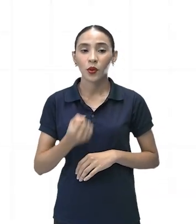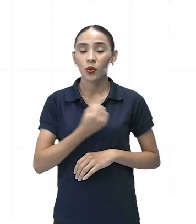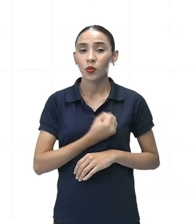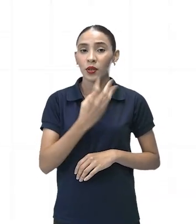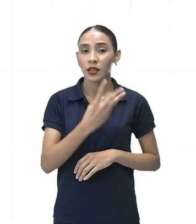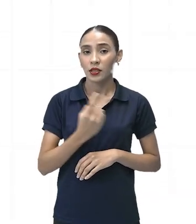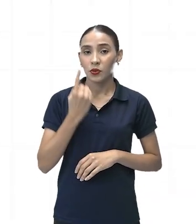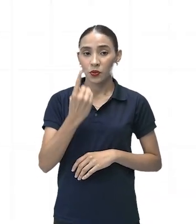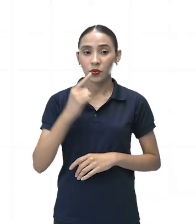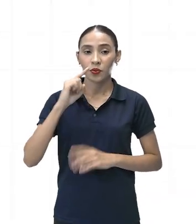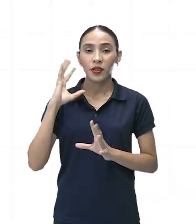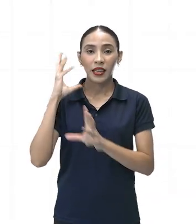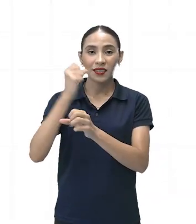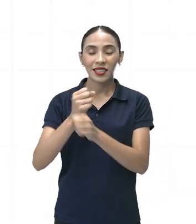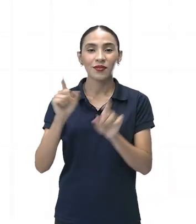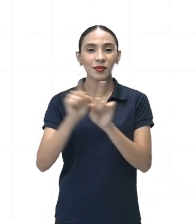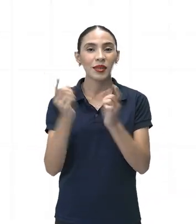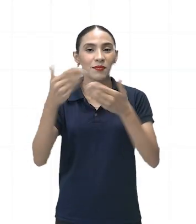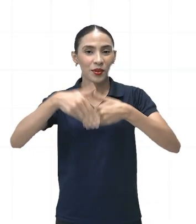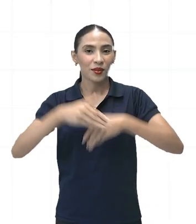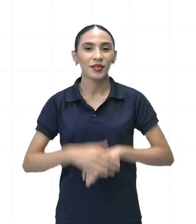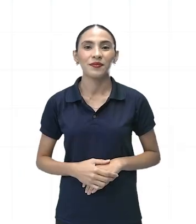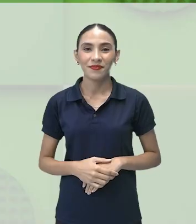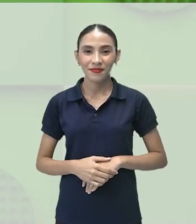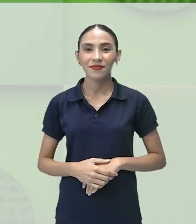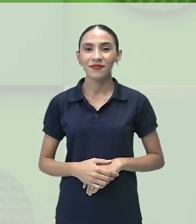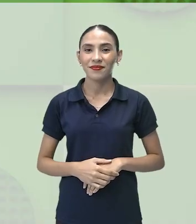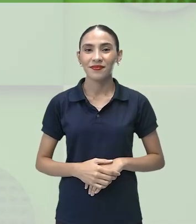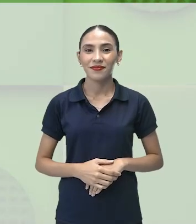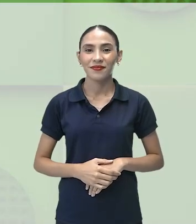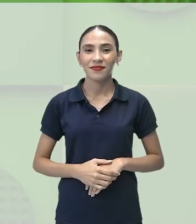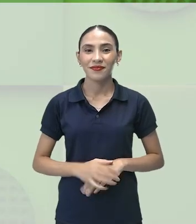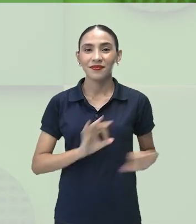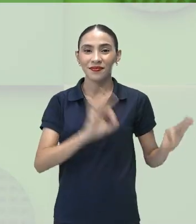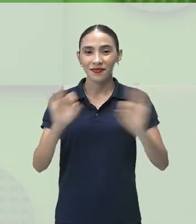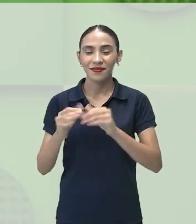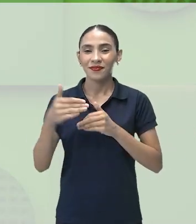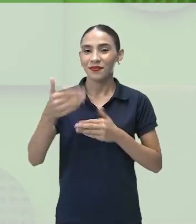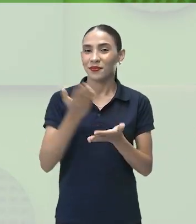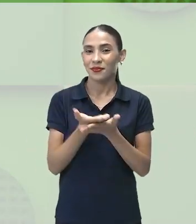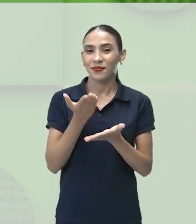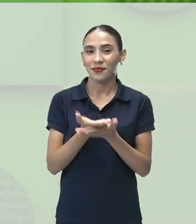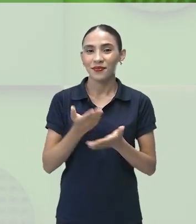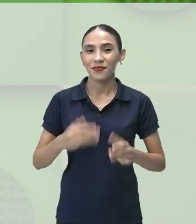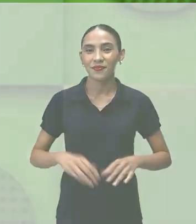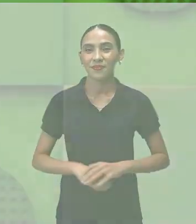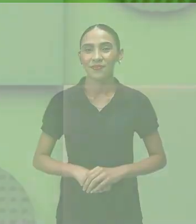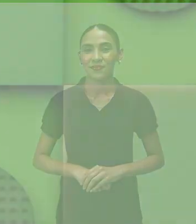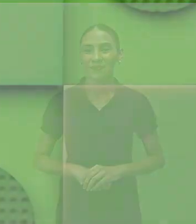Aula 31, revisão e avaliação. Então, vamos à nossa aula?